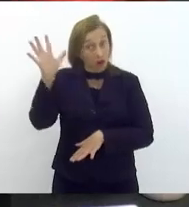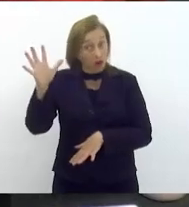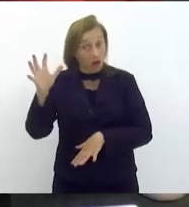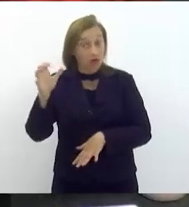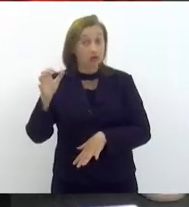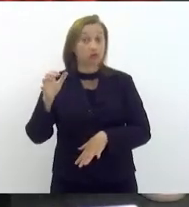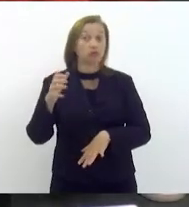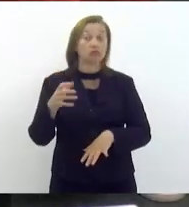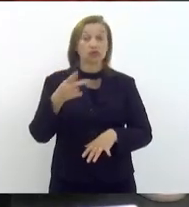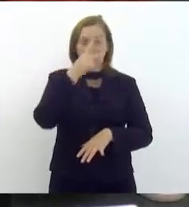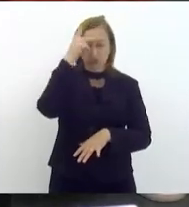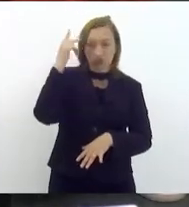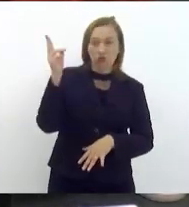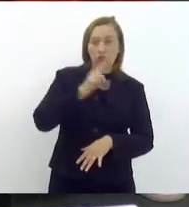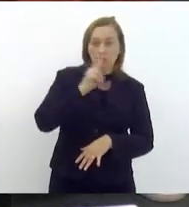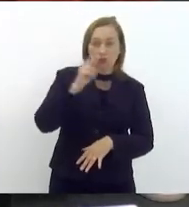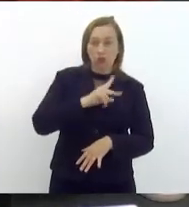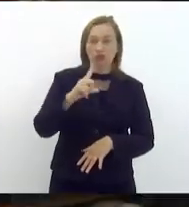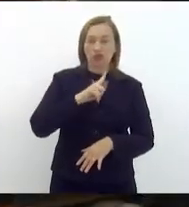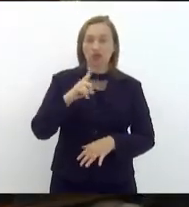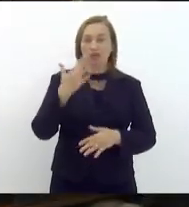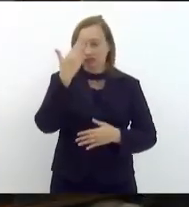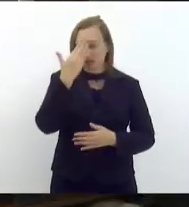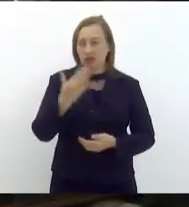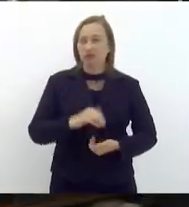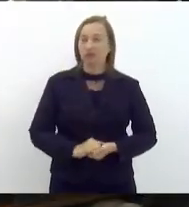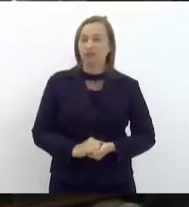as pessoas têm pressa Muito obrigado